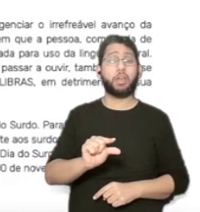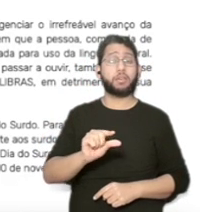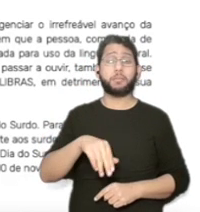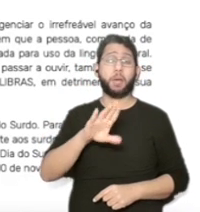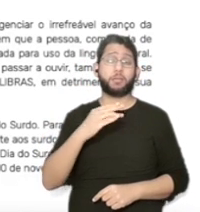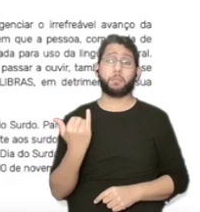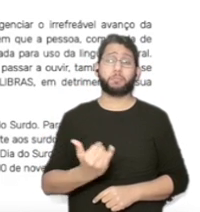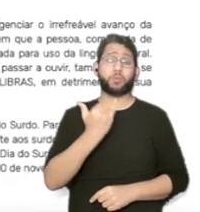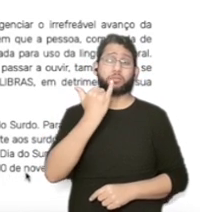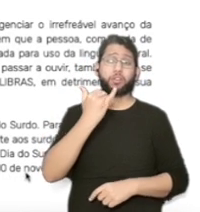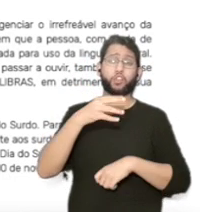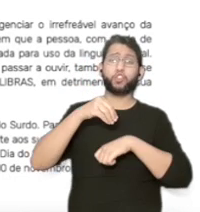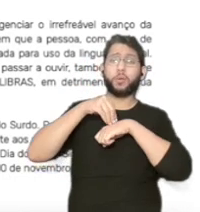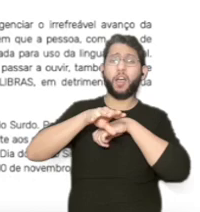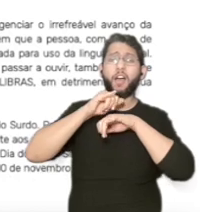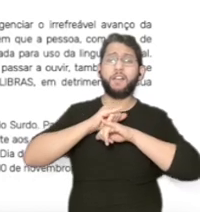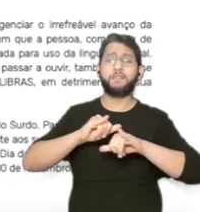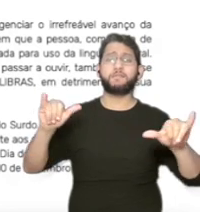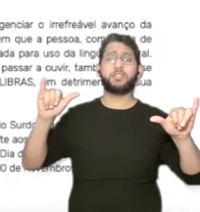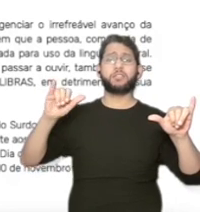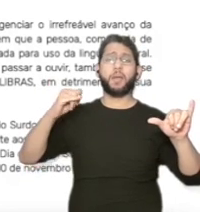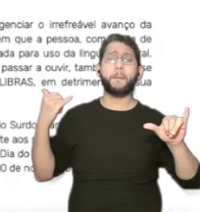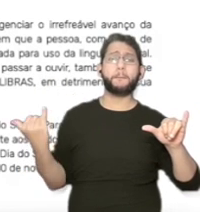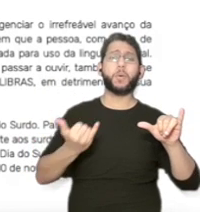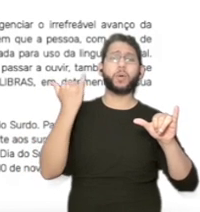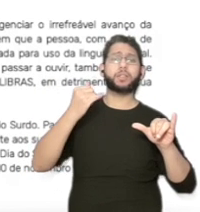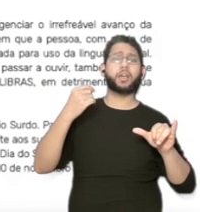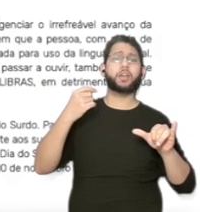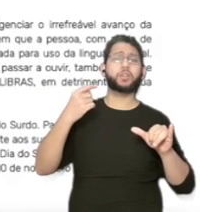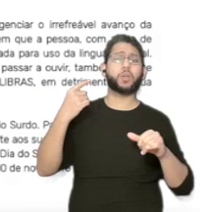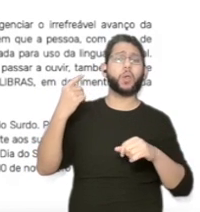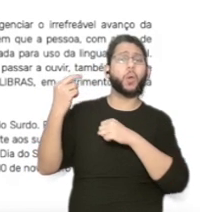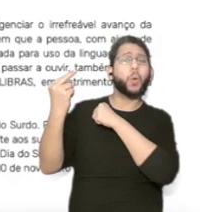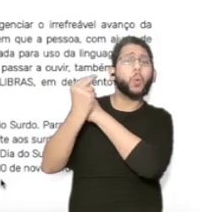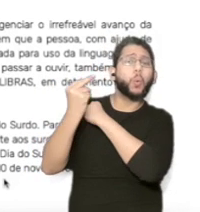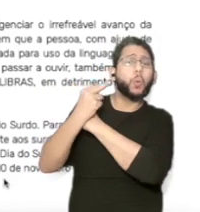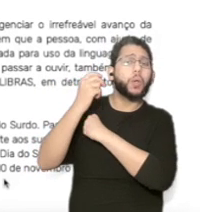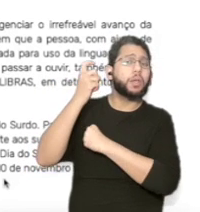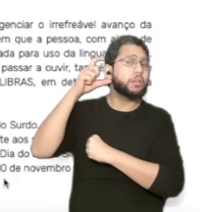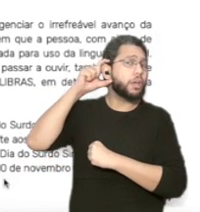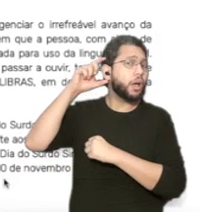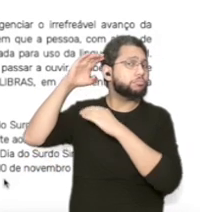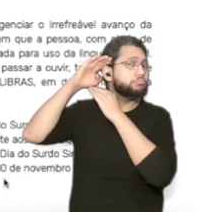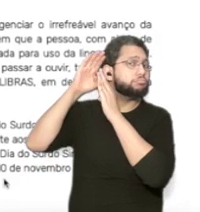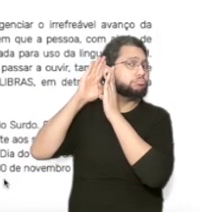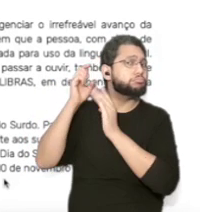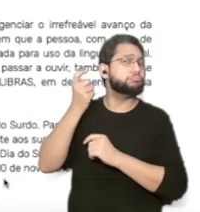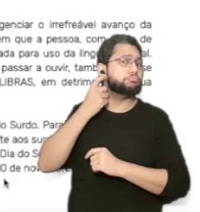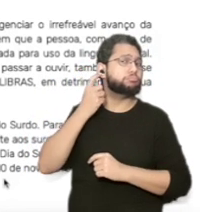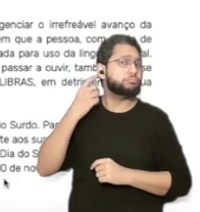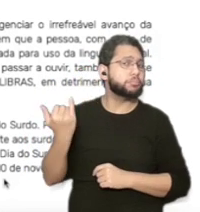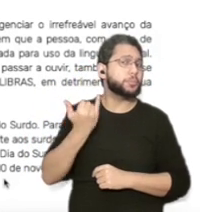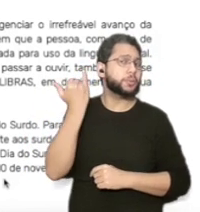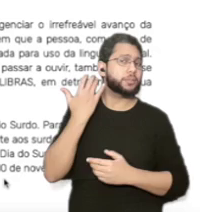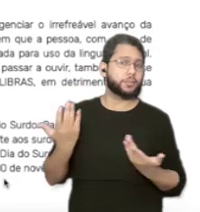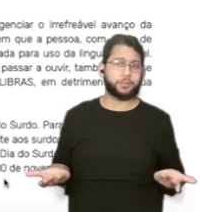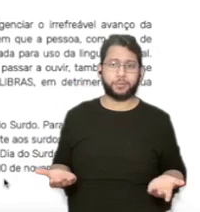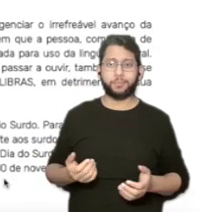Prevenção do Combate da Surdez acontece em 10 de novembro e faz mais sentido, já que passa uma mensagem clara do porquê ele existe.